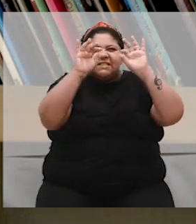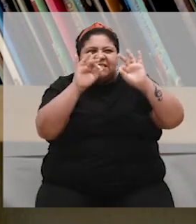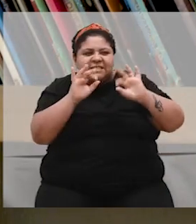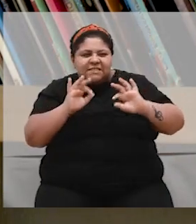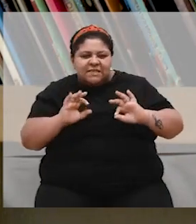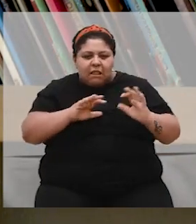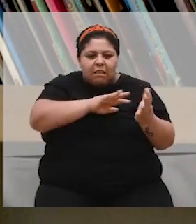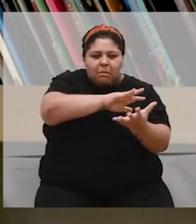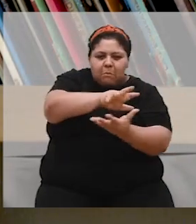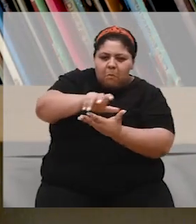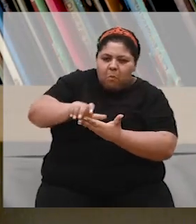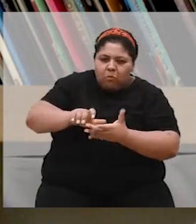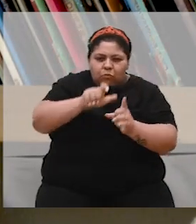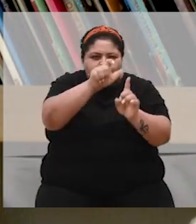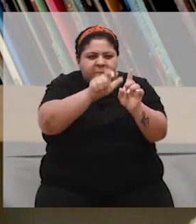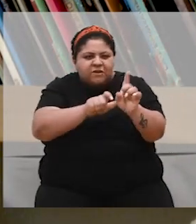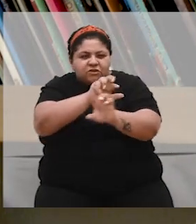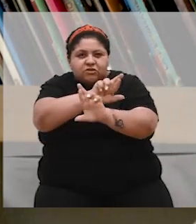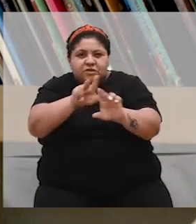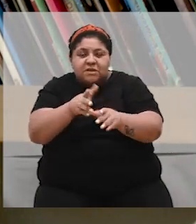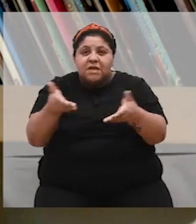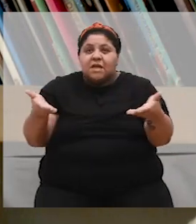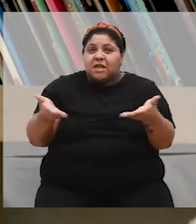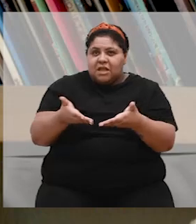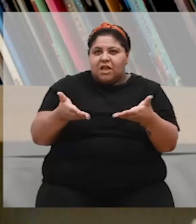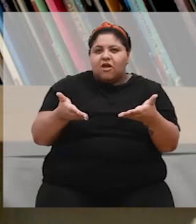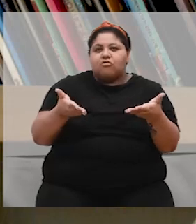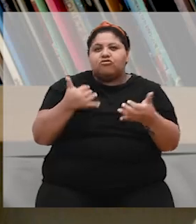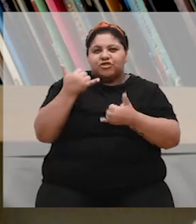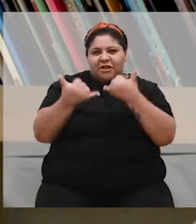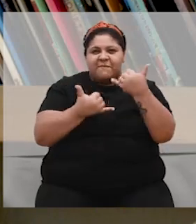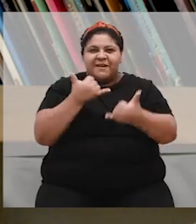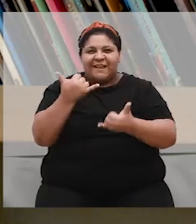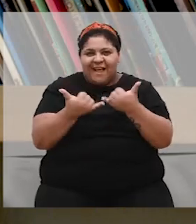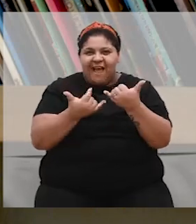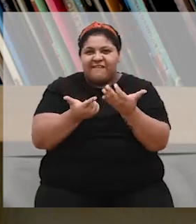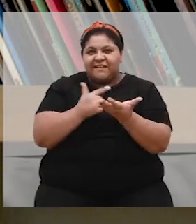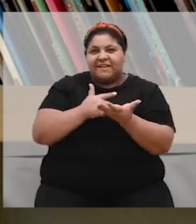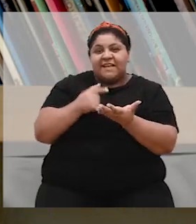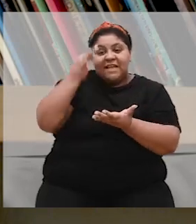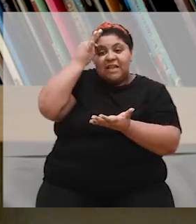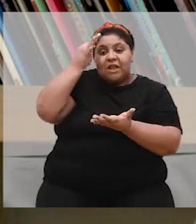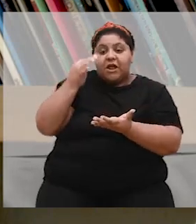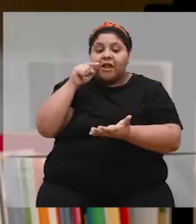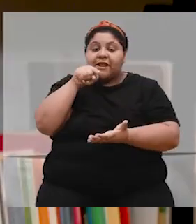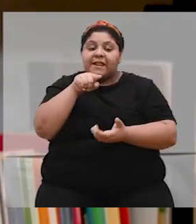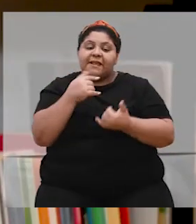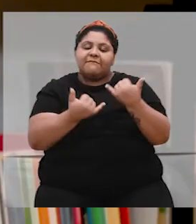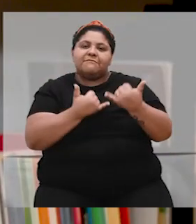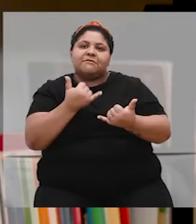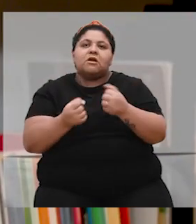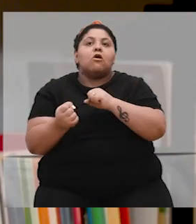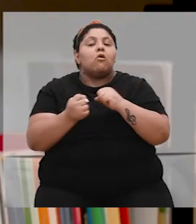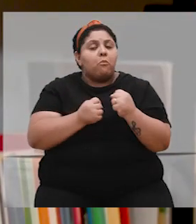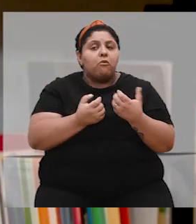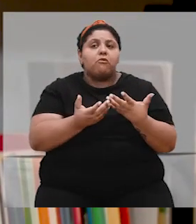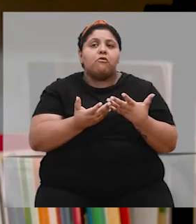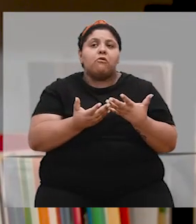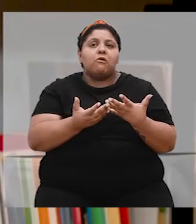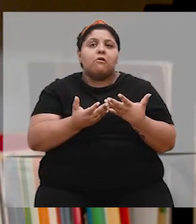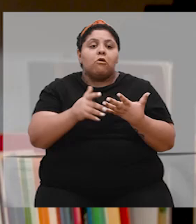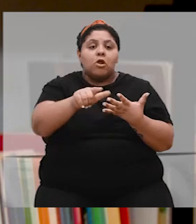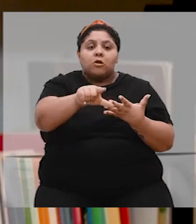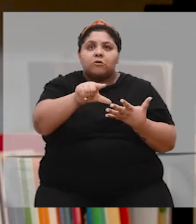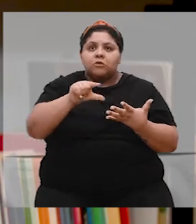mundos, tantos personagens. E eu, que já brincava de fazer livros, entendi que aquela brincadeira poderia ser